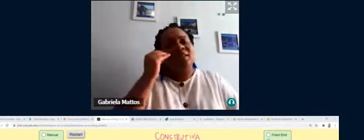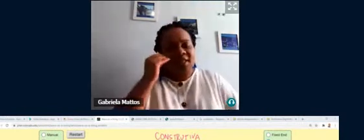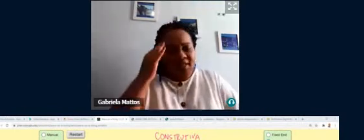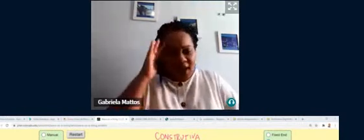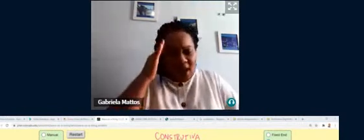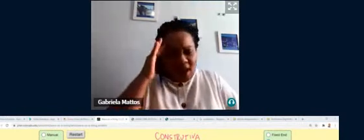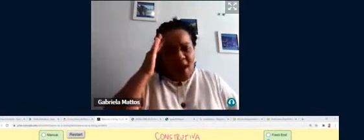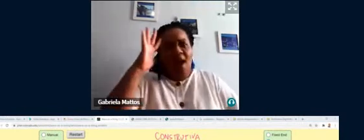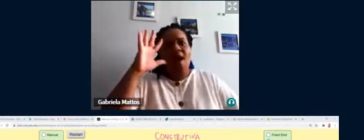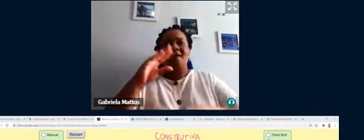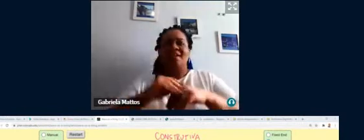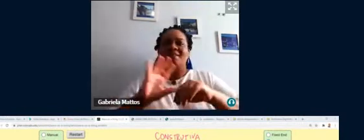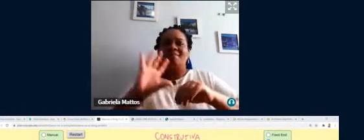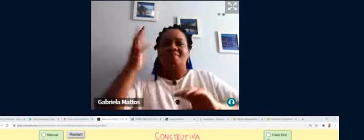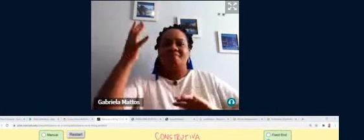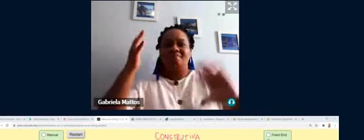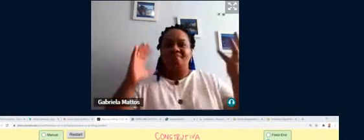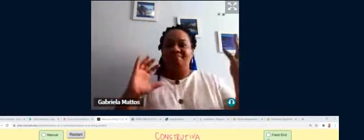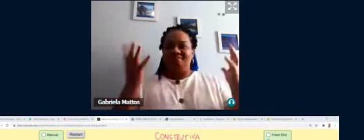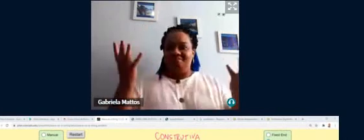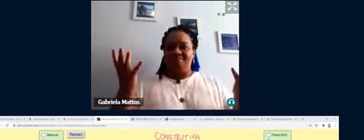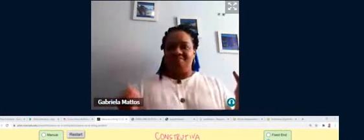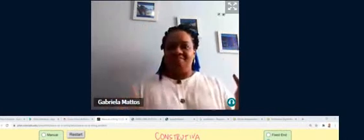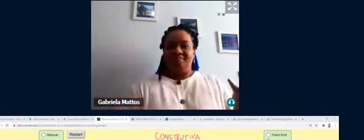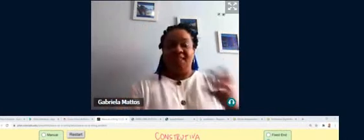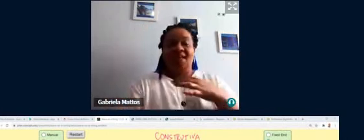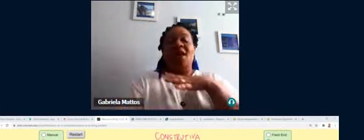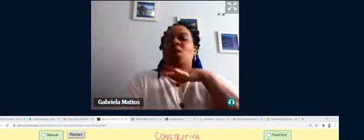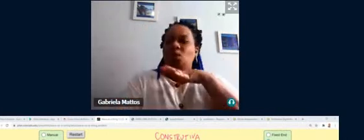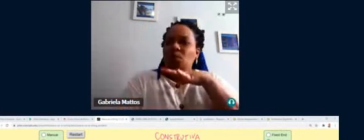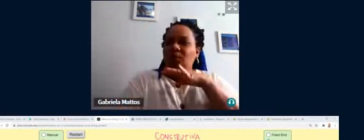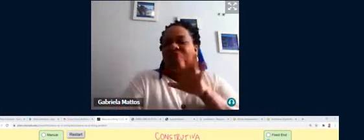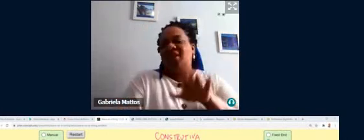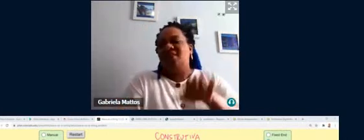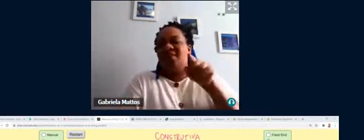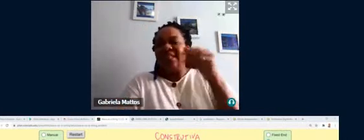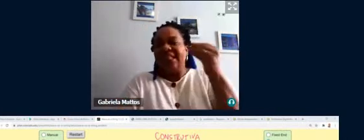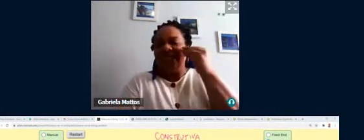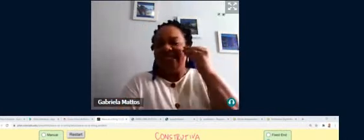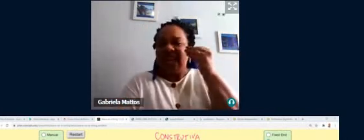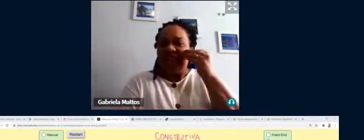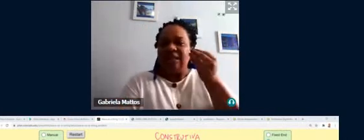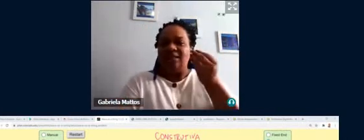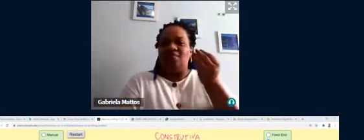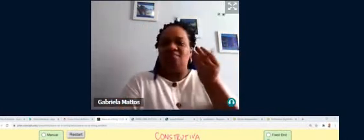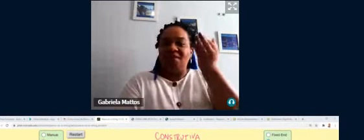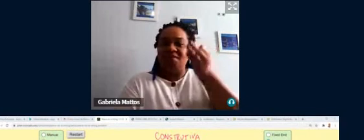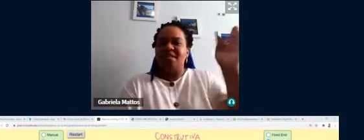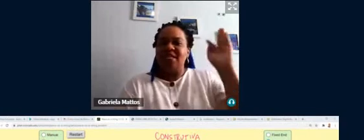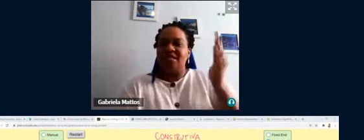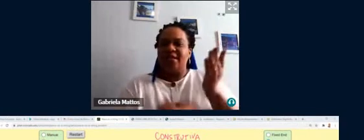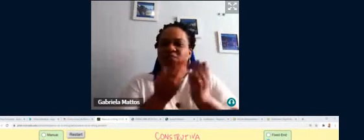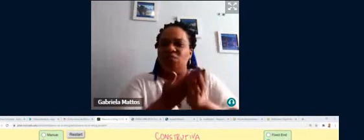fenômenos. É muito ruim quando você tenta estudar física e o seu foco é